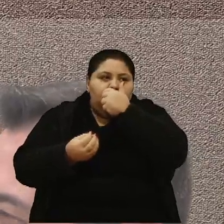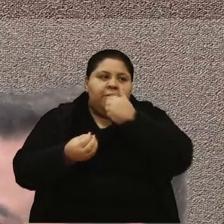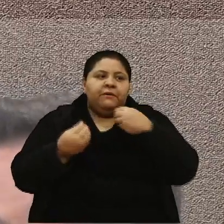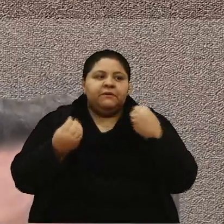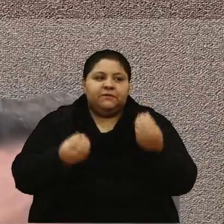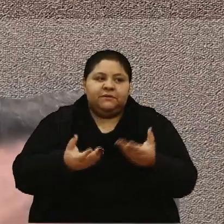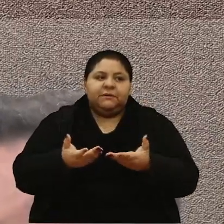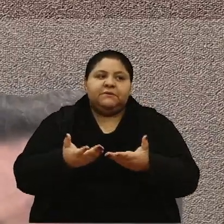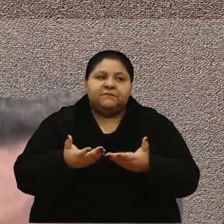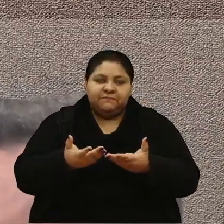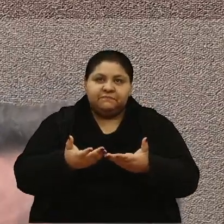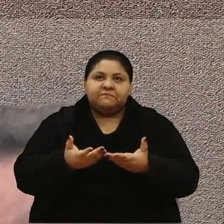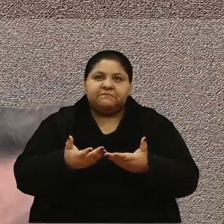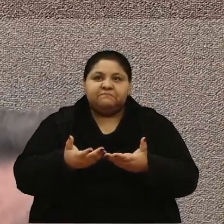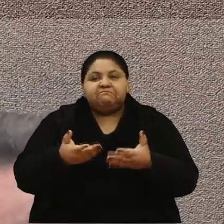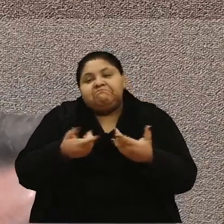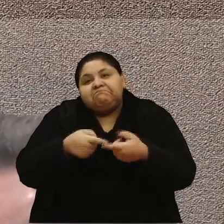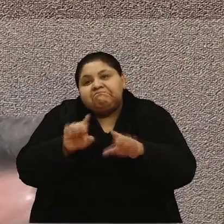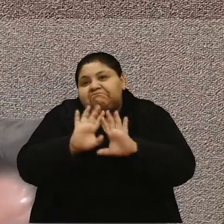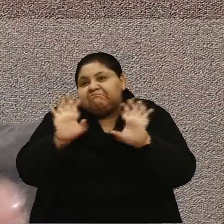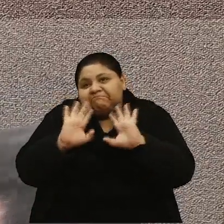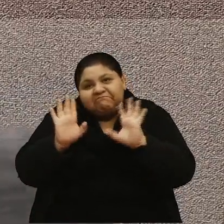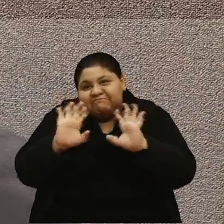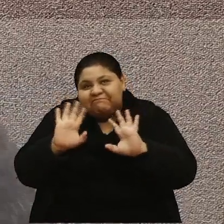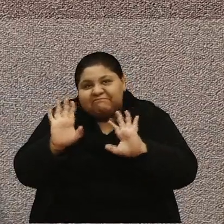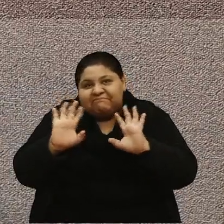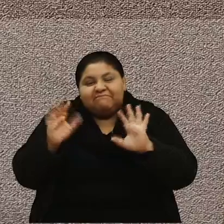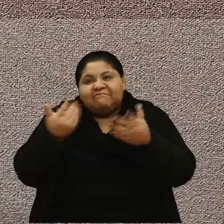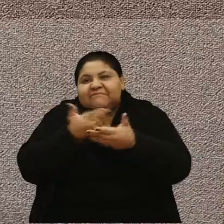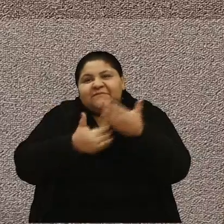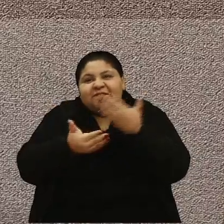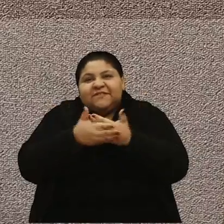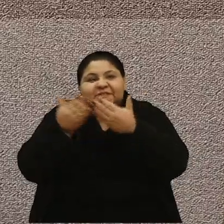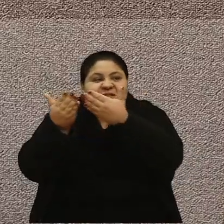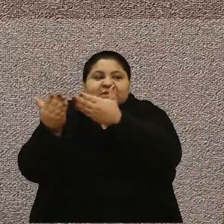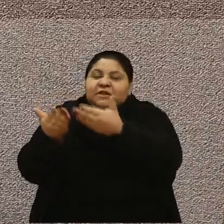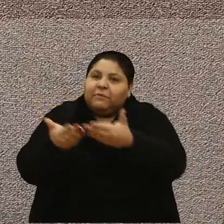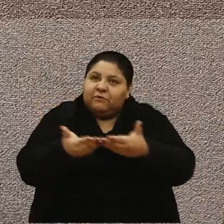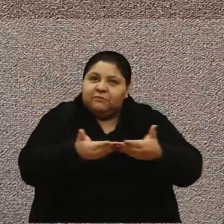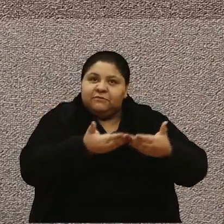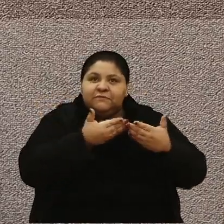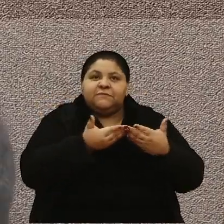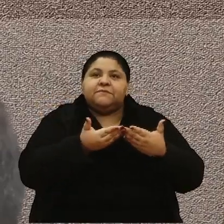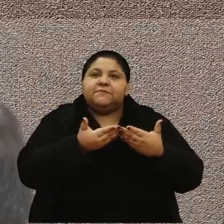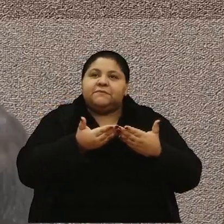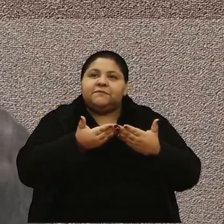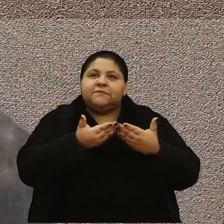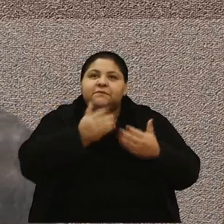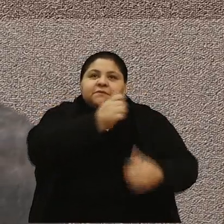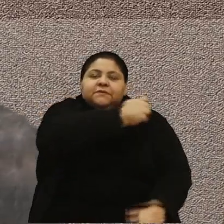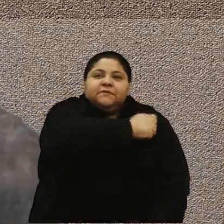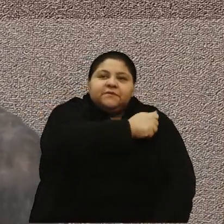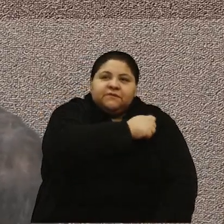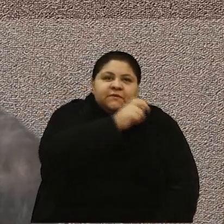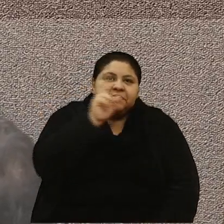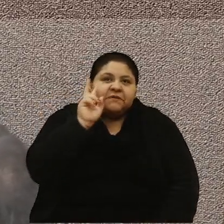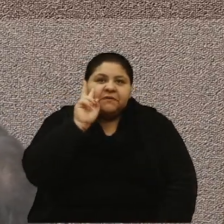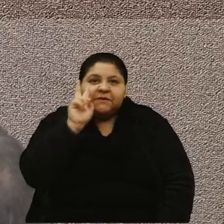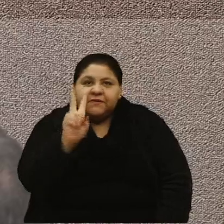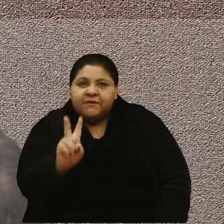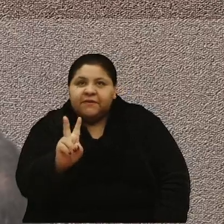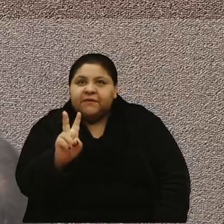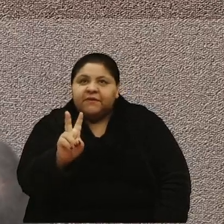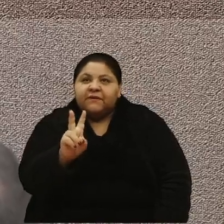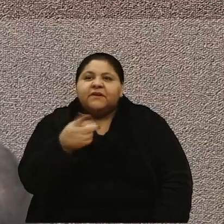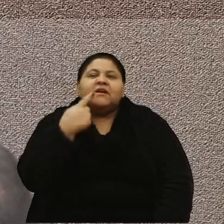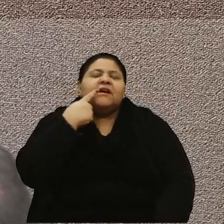quê? Mas, enfim, sejam todos muito bem-vindos aqui, os pais que também acompanham os alunos, a gente vê, ali ficam babando,